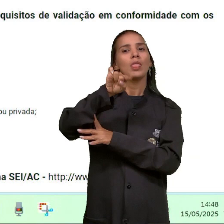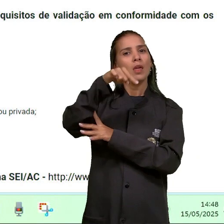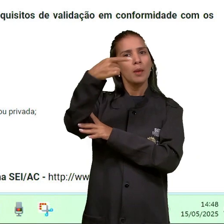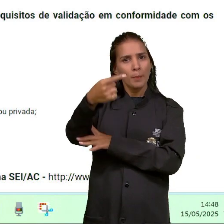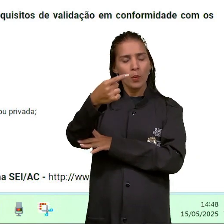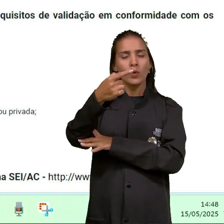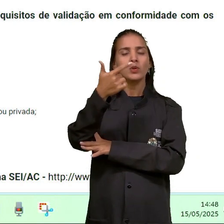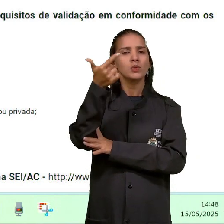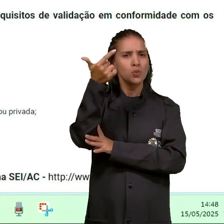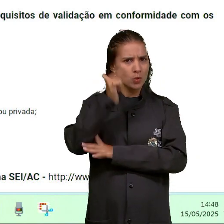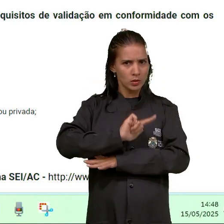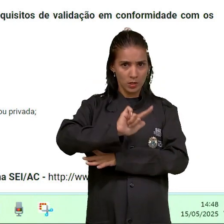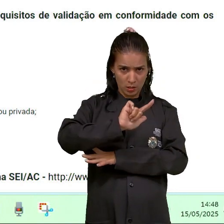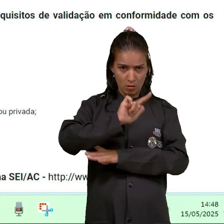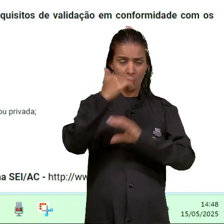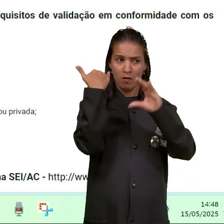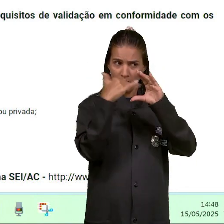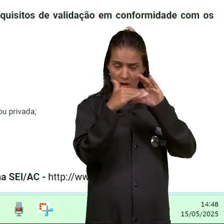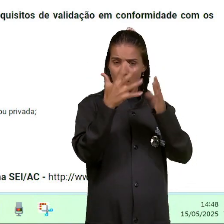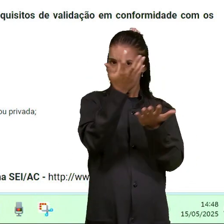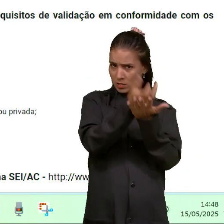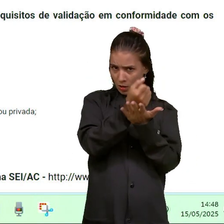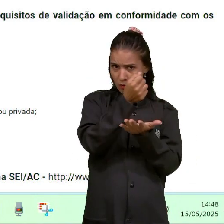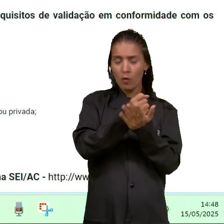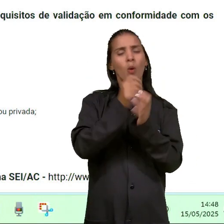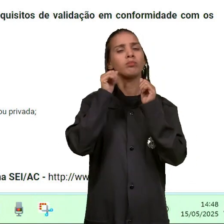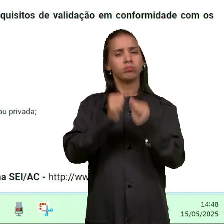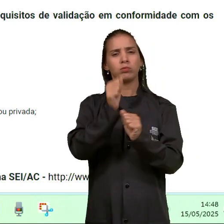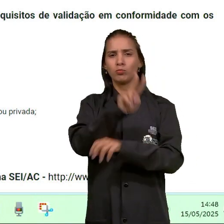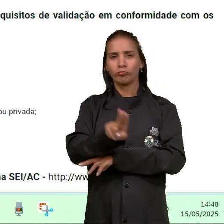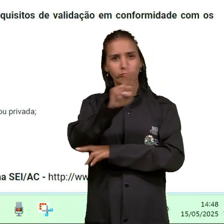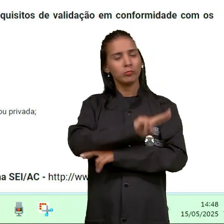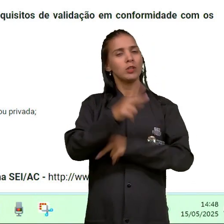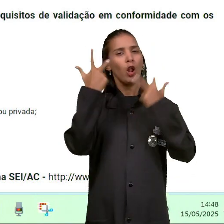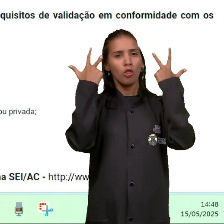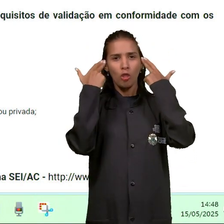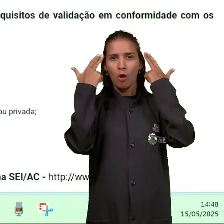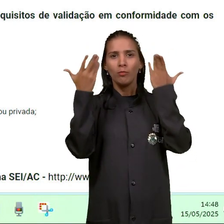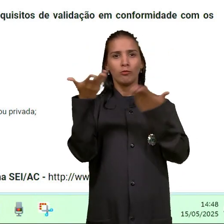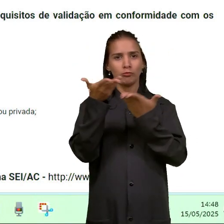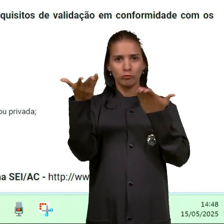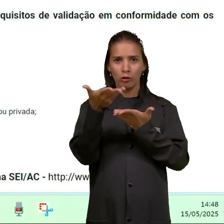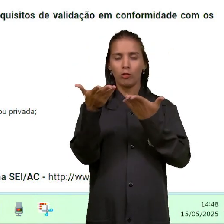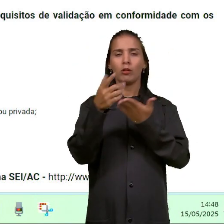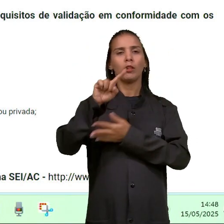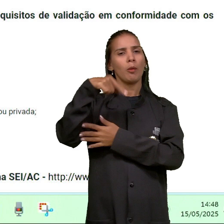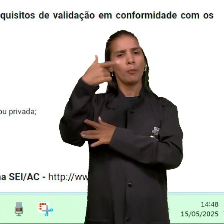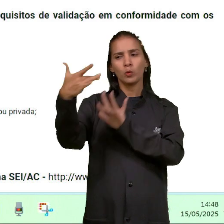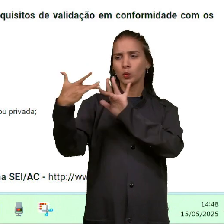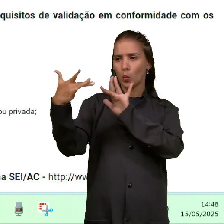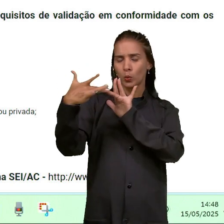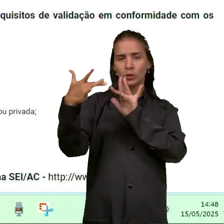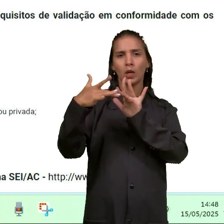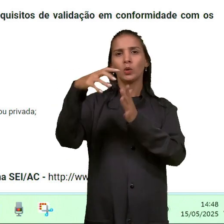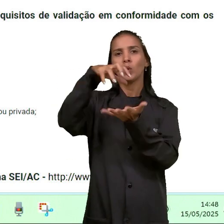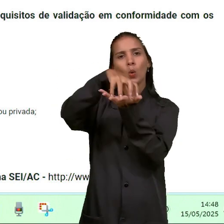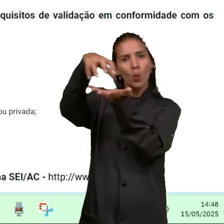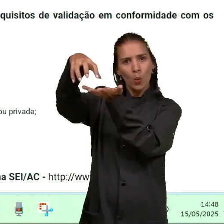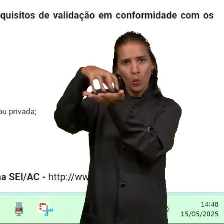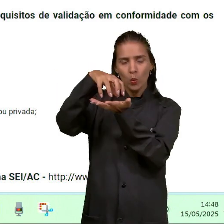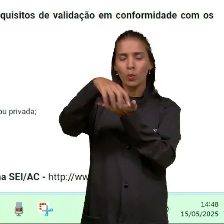o SEI externo para poder ter contato com um órgão que ele tem algum trabalho, alguma